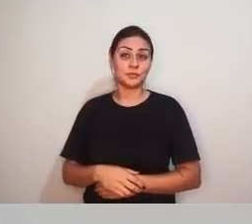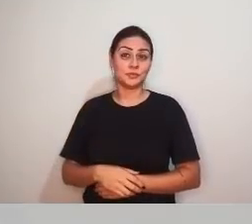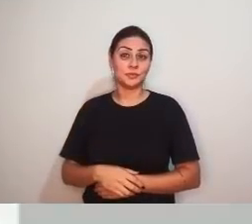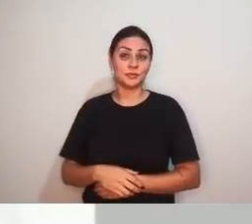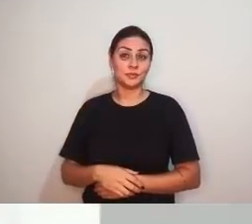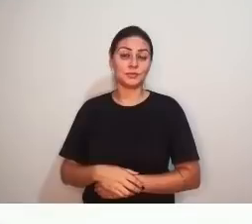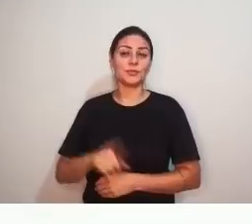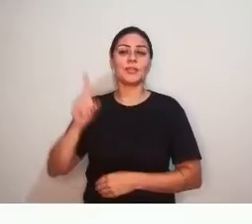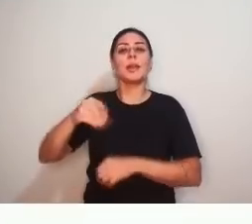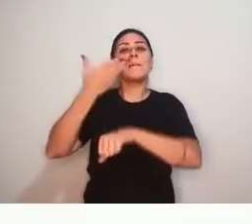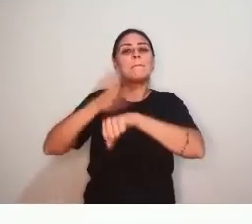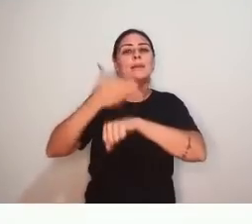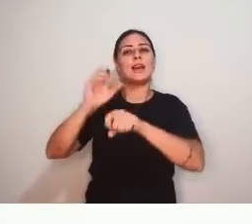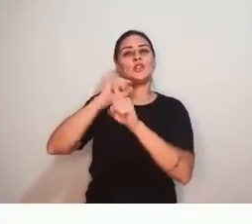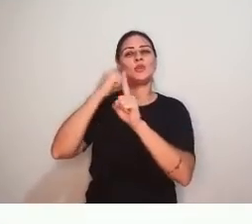Olha aqui, ó.